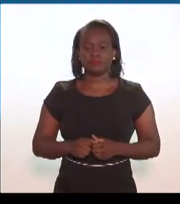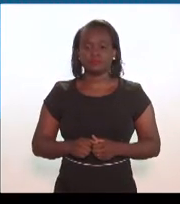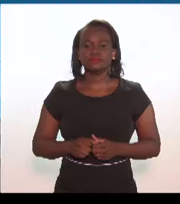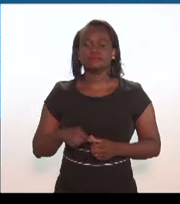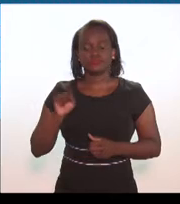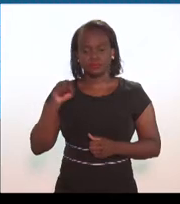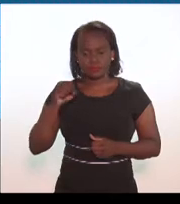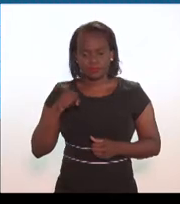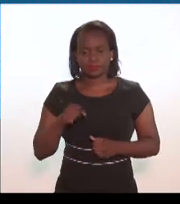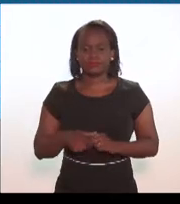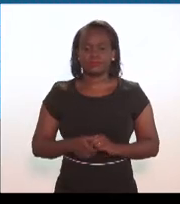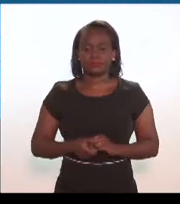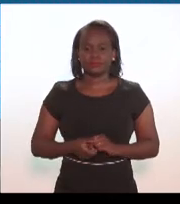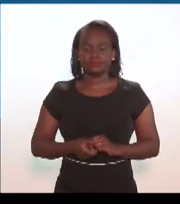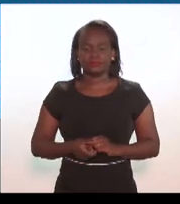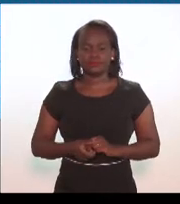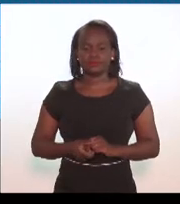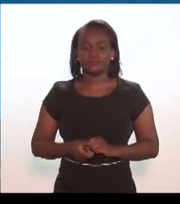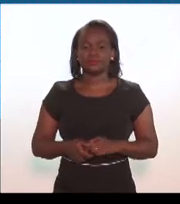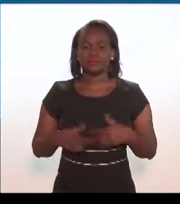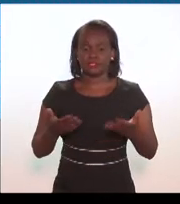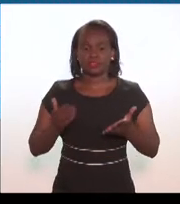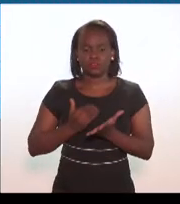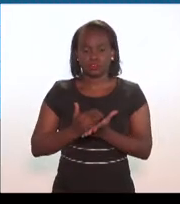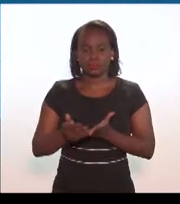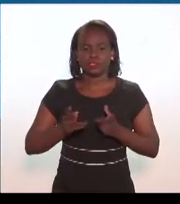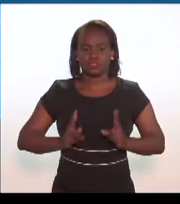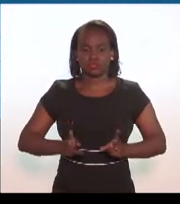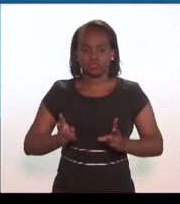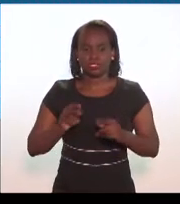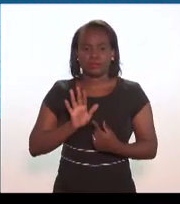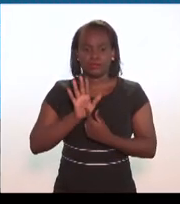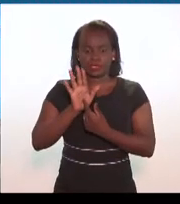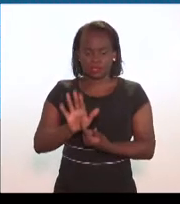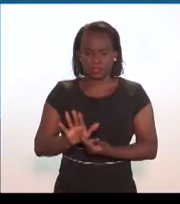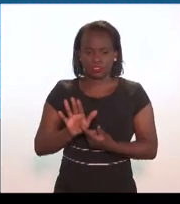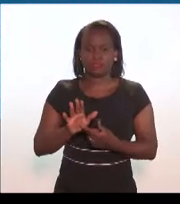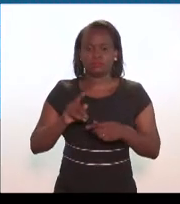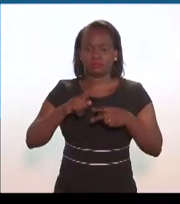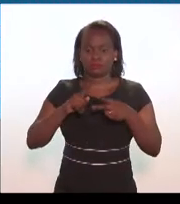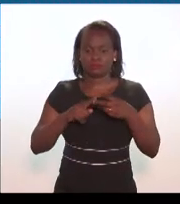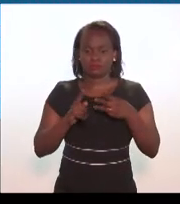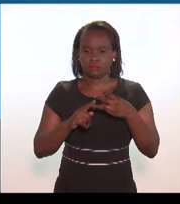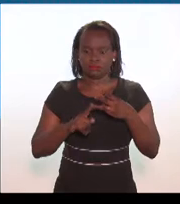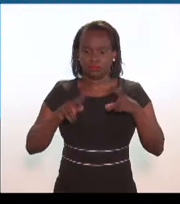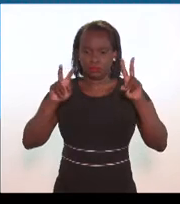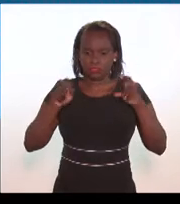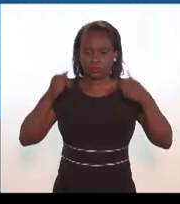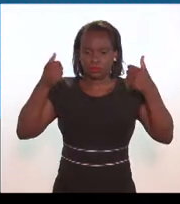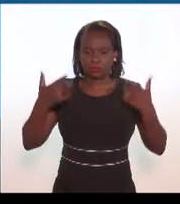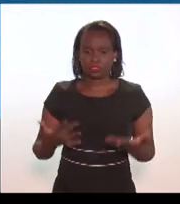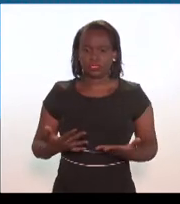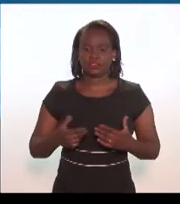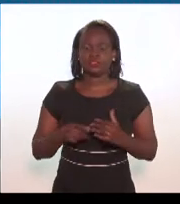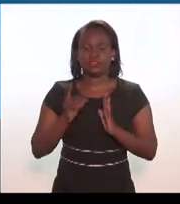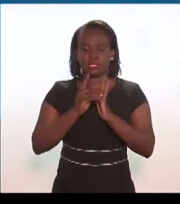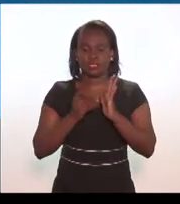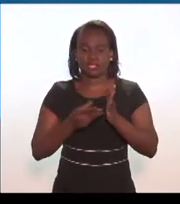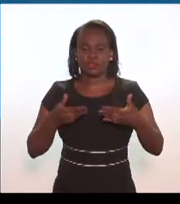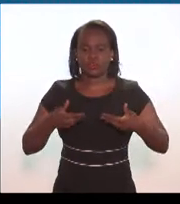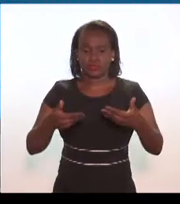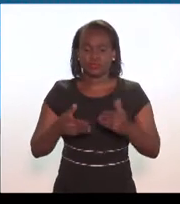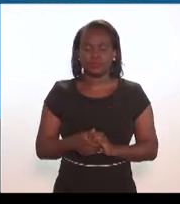Sim, senhor. Sim. Vou dar sequência, então, à apresentação, atendendo aos três tópicos da solicitação da